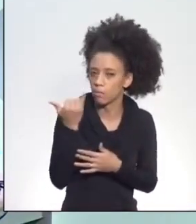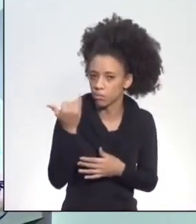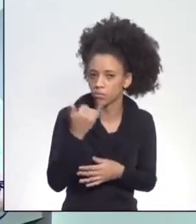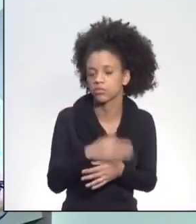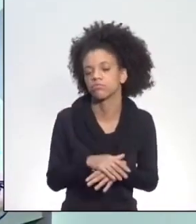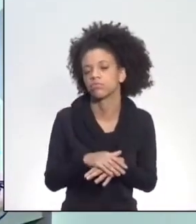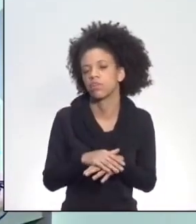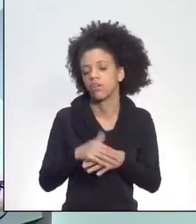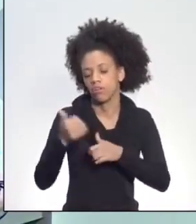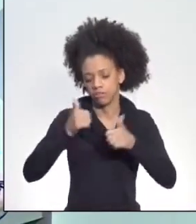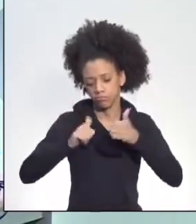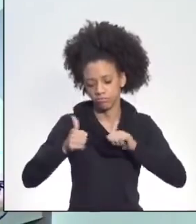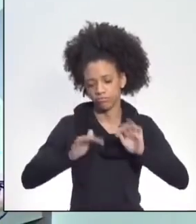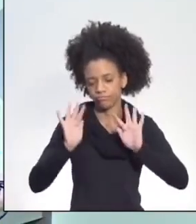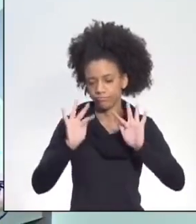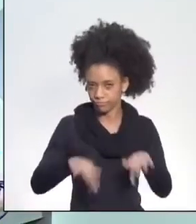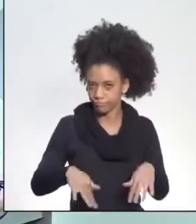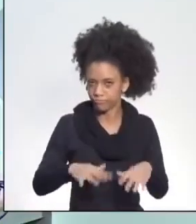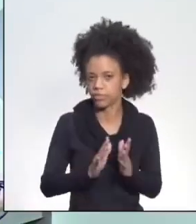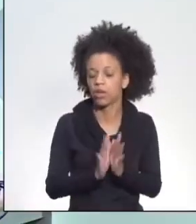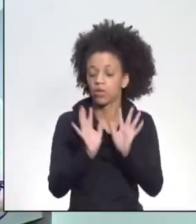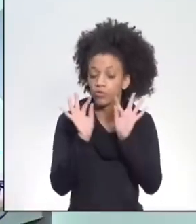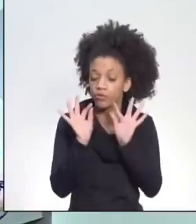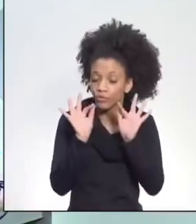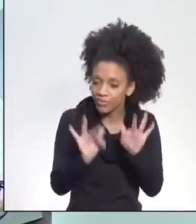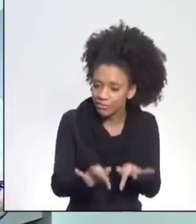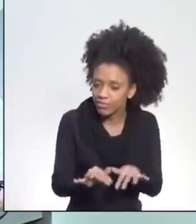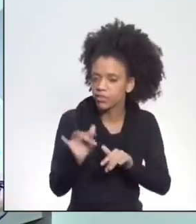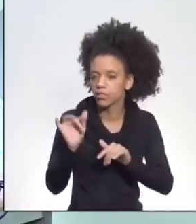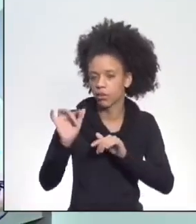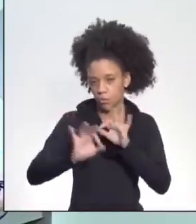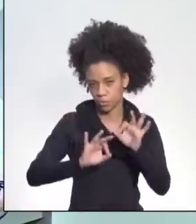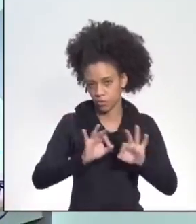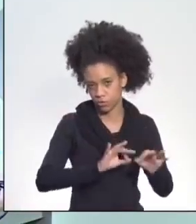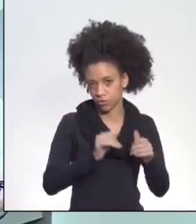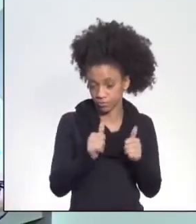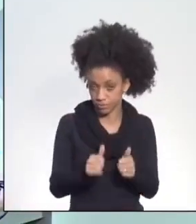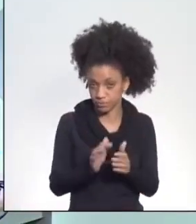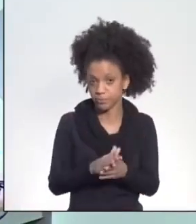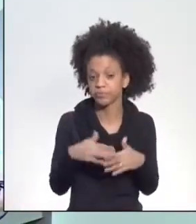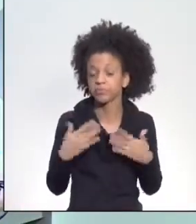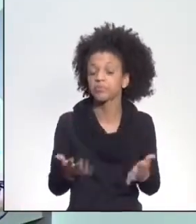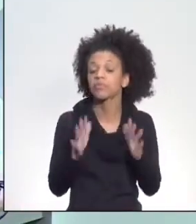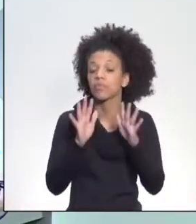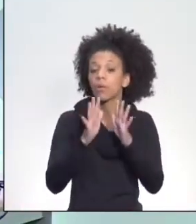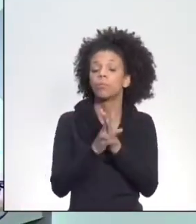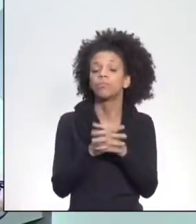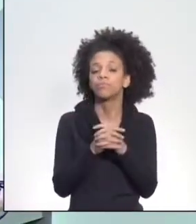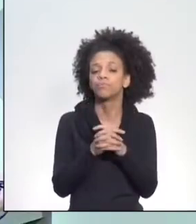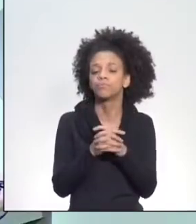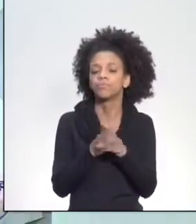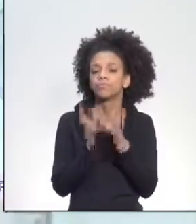a conclusão do projeto, né, após o produto final. Aí, tá bom? Então, gente, olha só. Nós